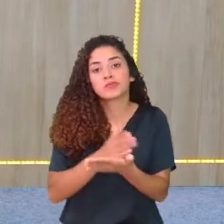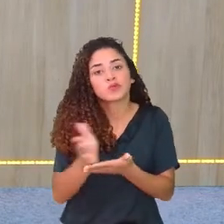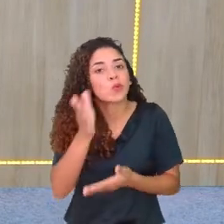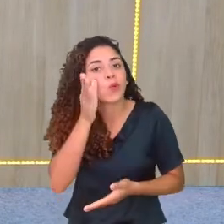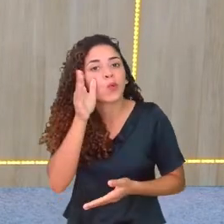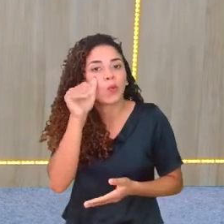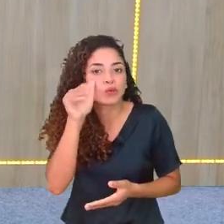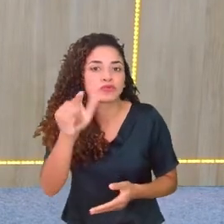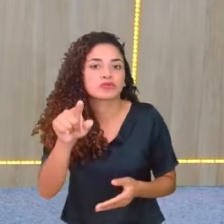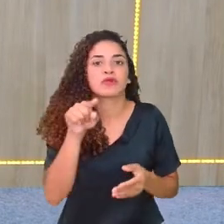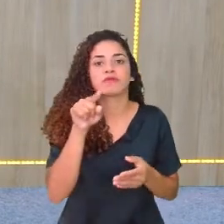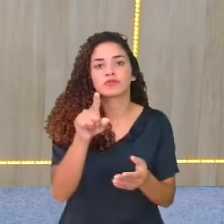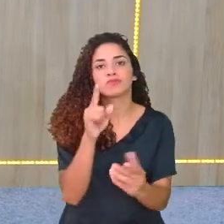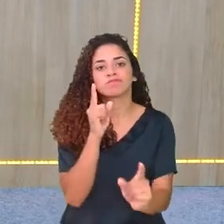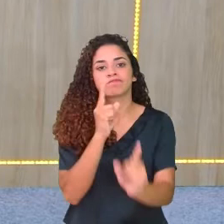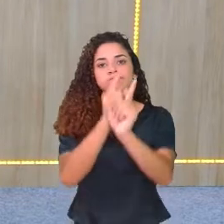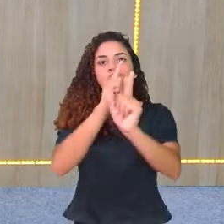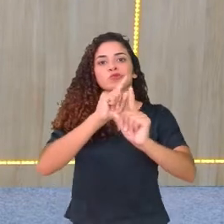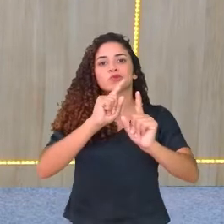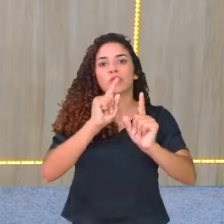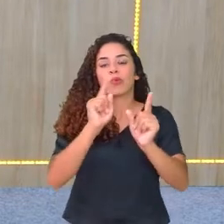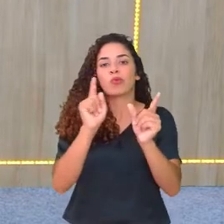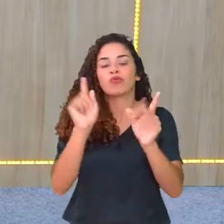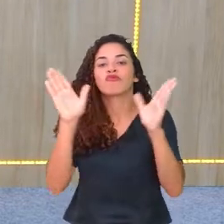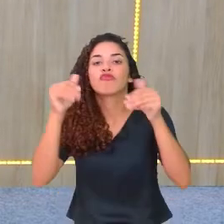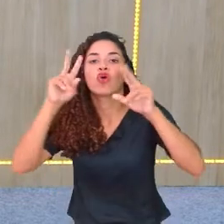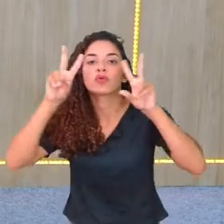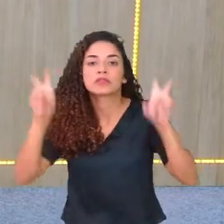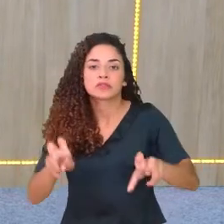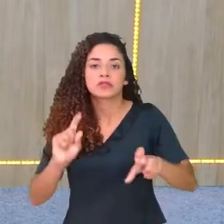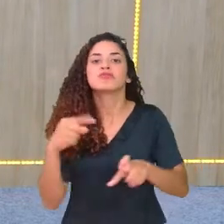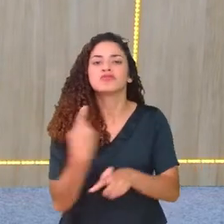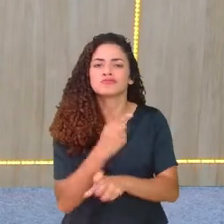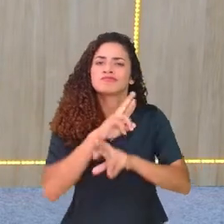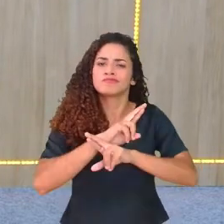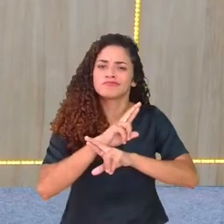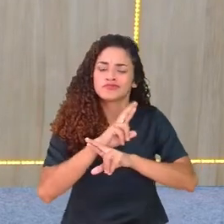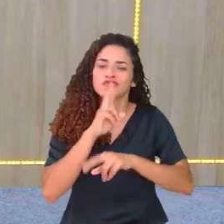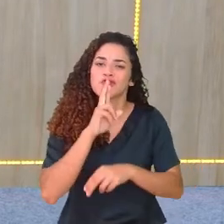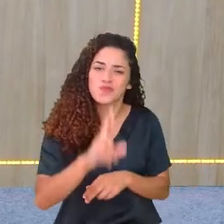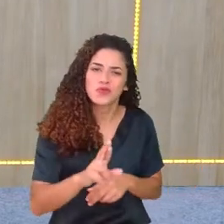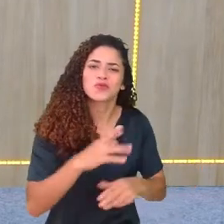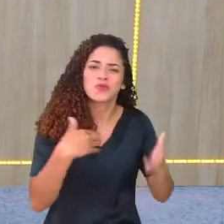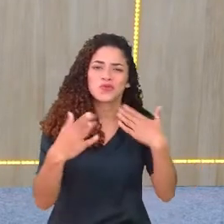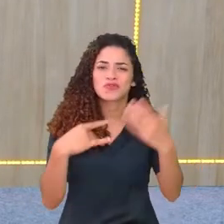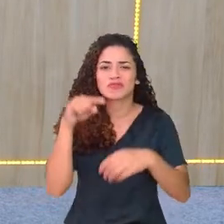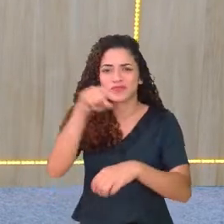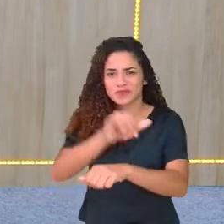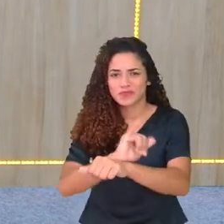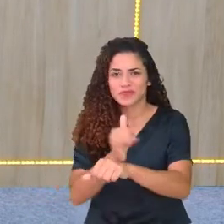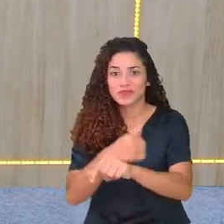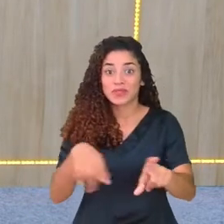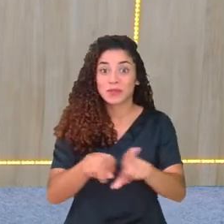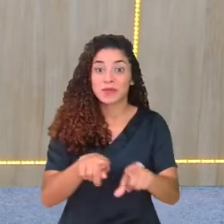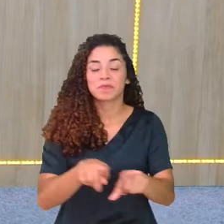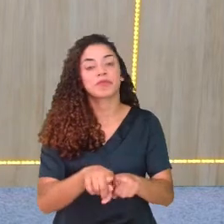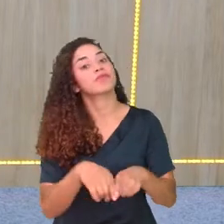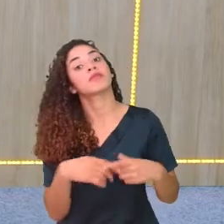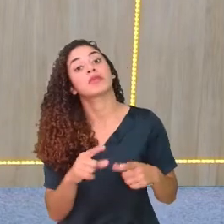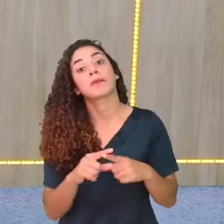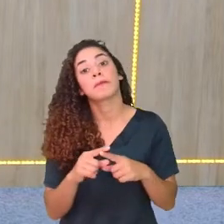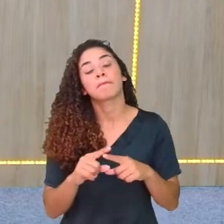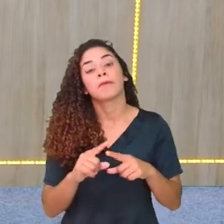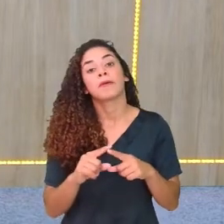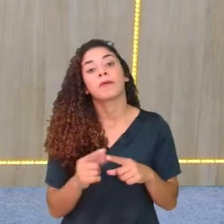que você encontrou a respeito do assunto, que nós vamos responder, nós vamos conversar com vocês lá. E além dessa